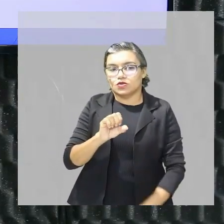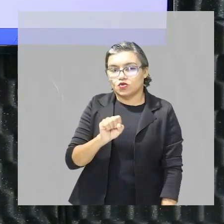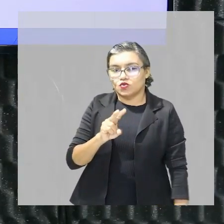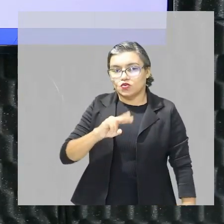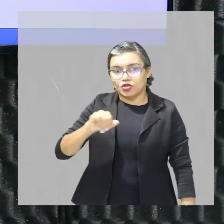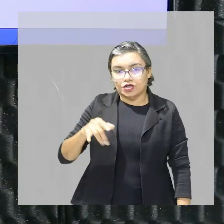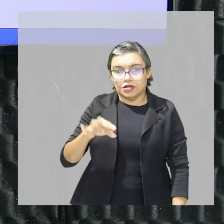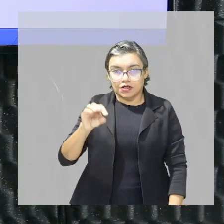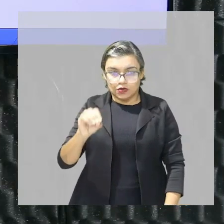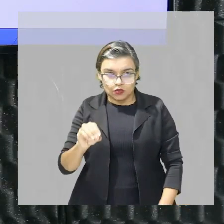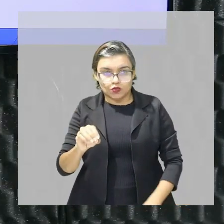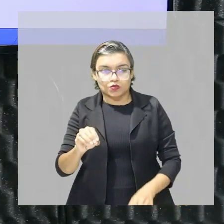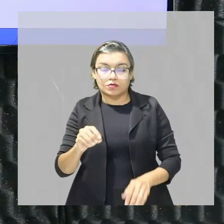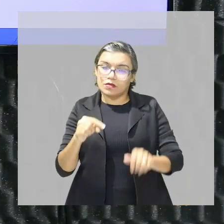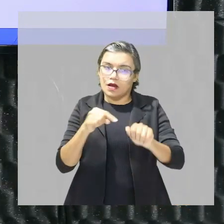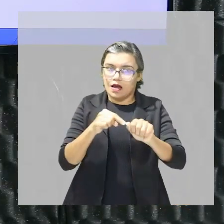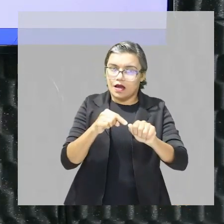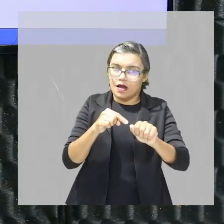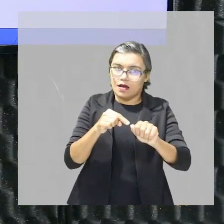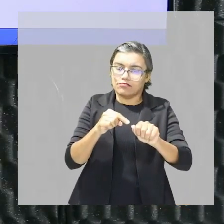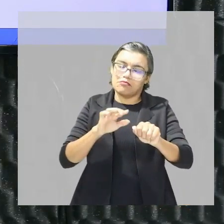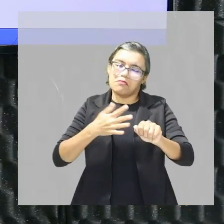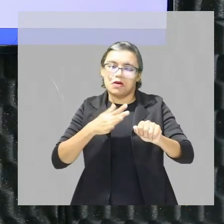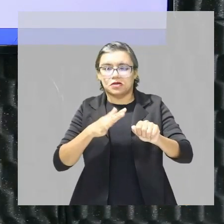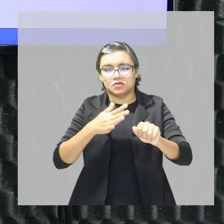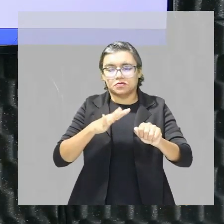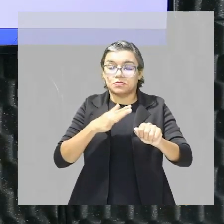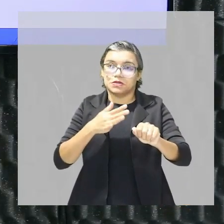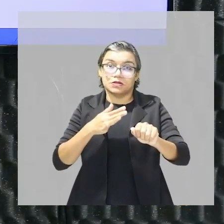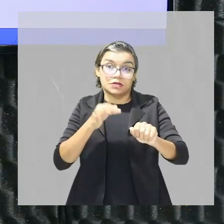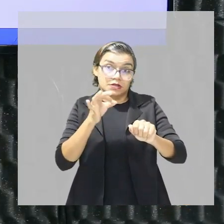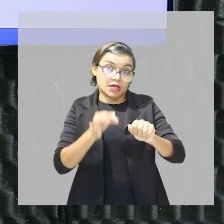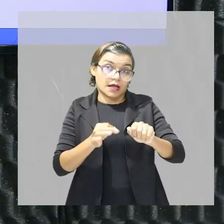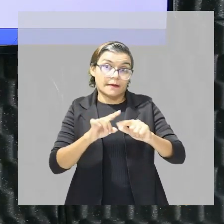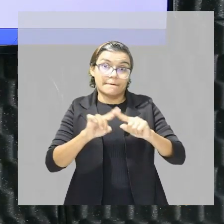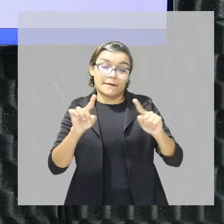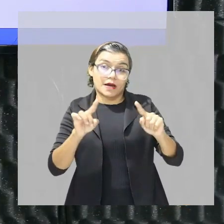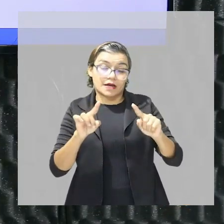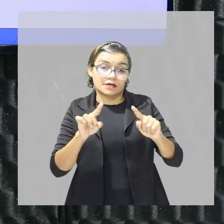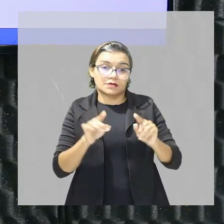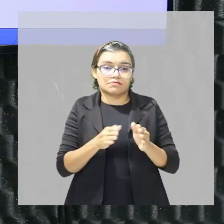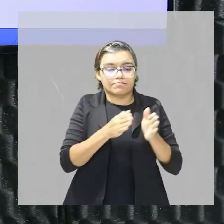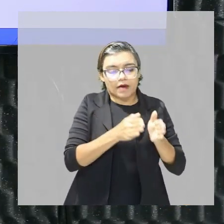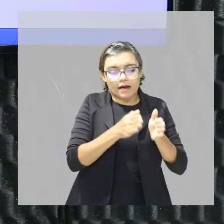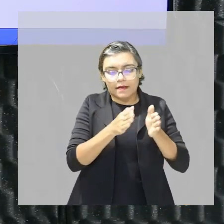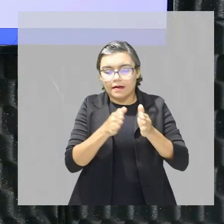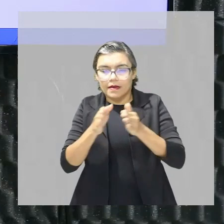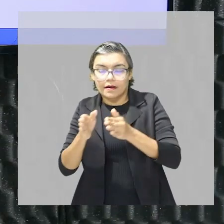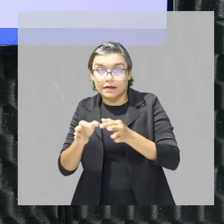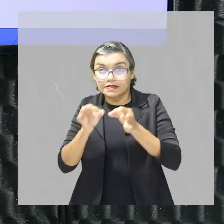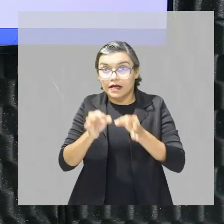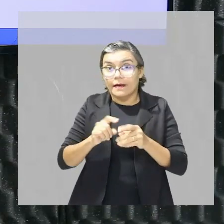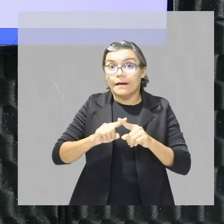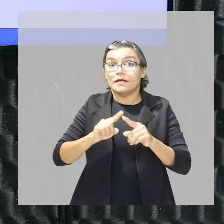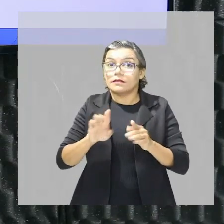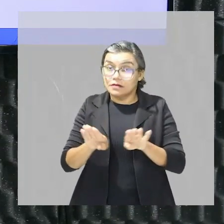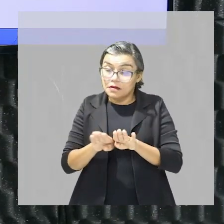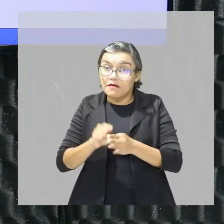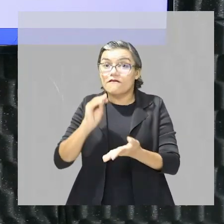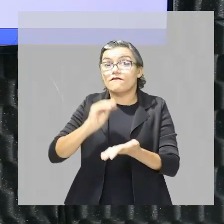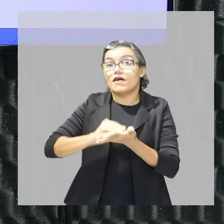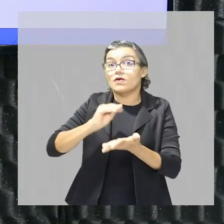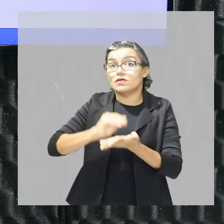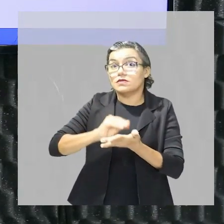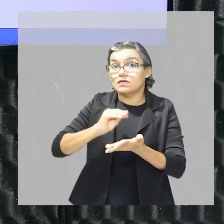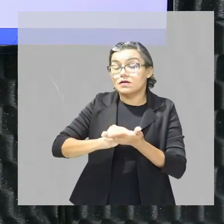então a letra a ela tem alguns elementos corretos mas não estão nem na ordem e ainda está faltando ali o